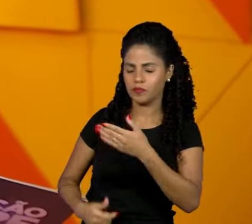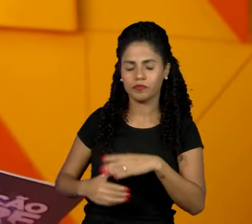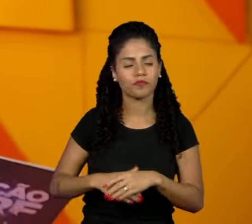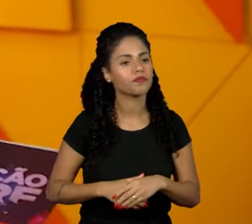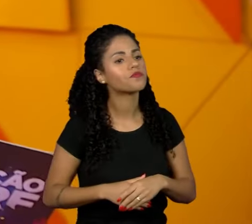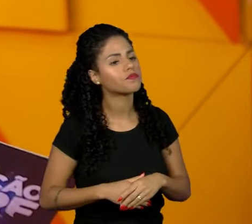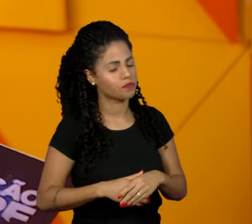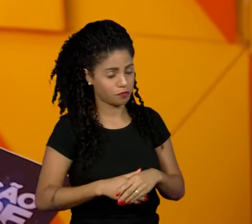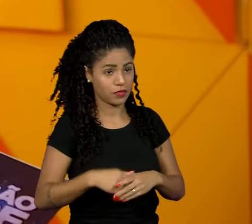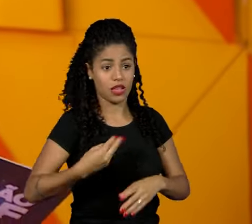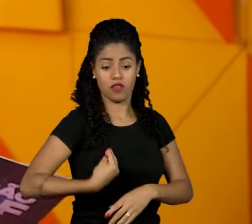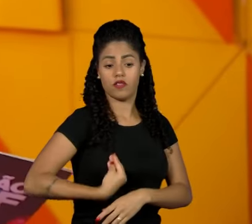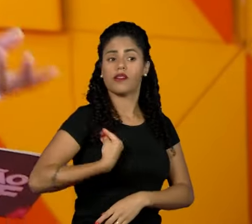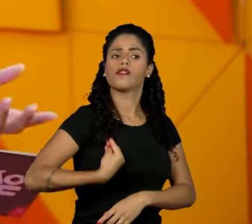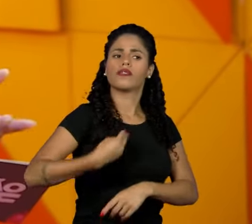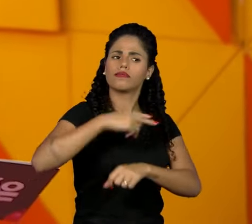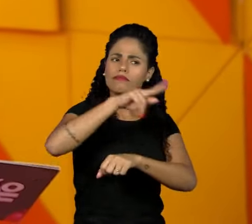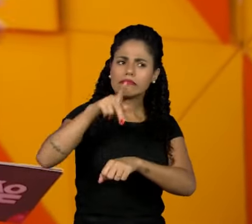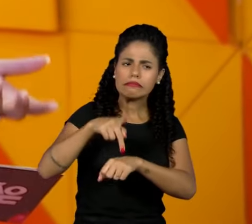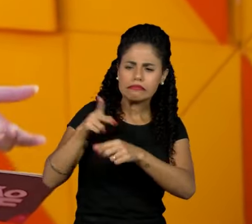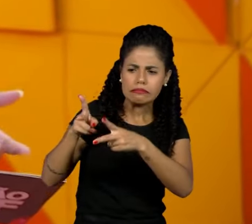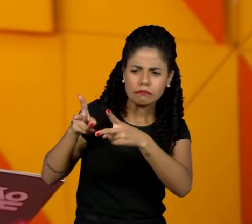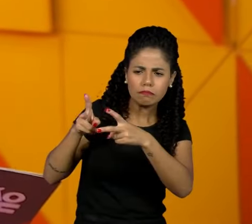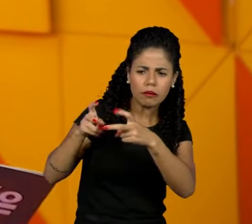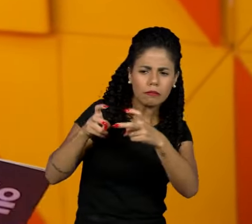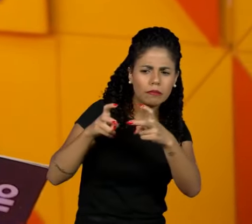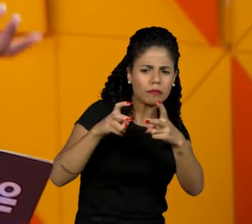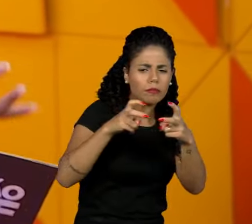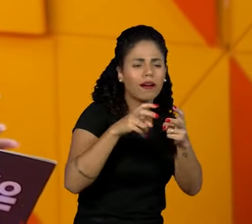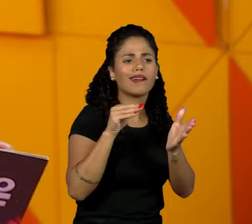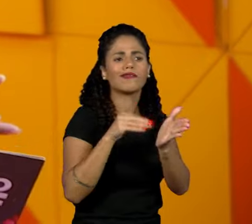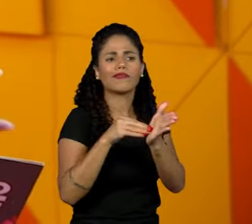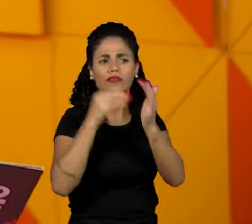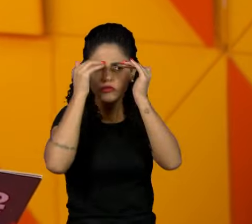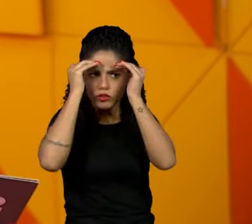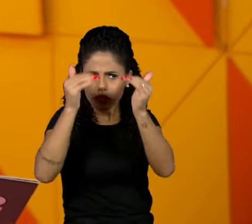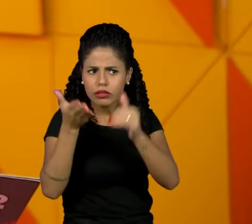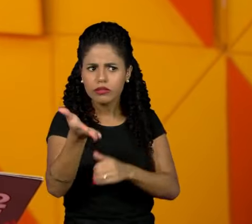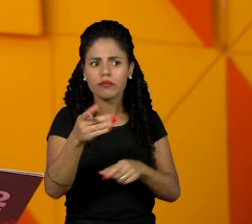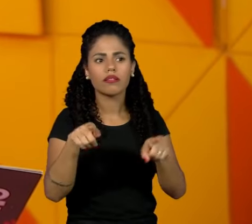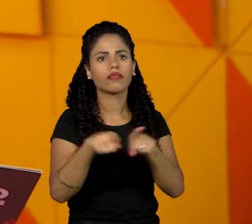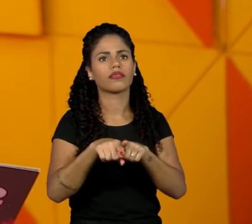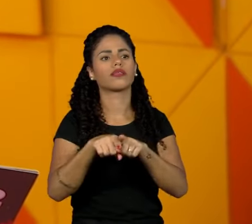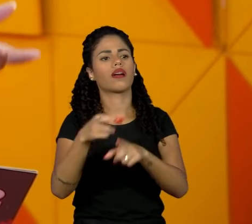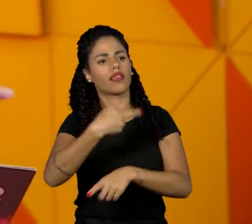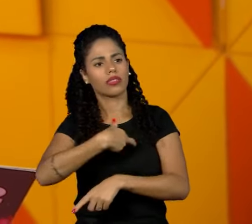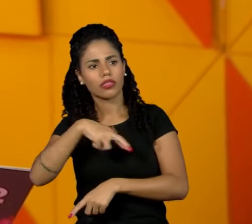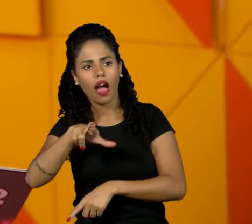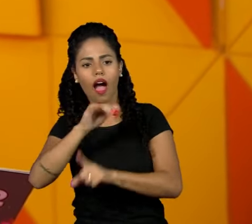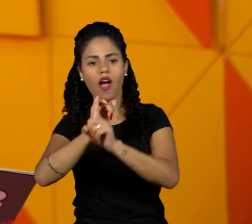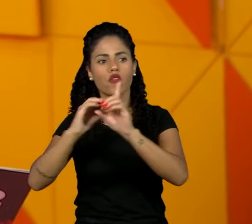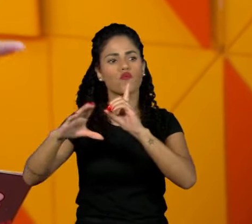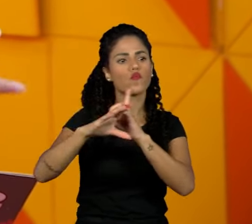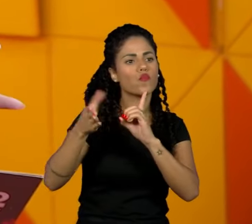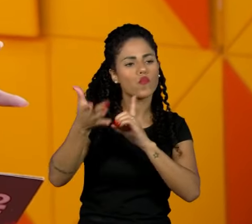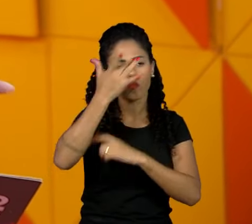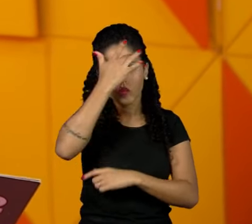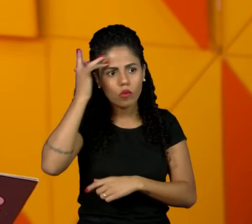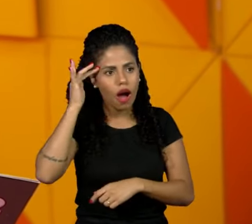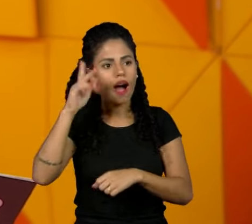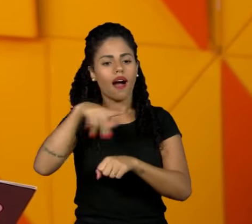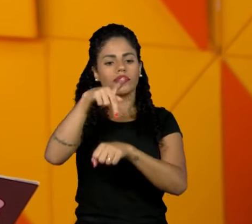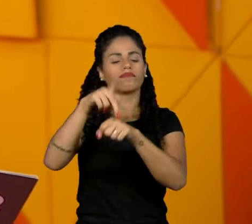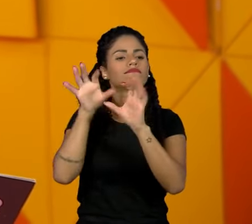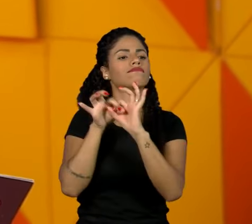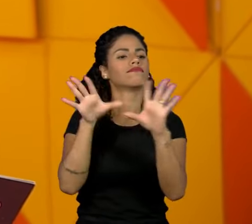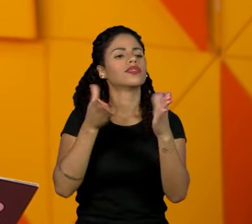nós vivemos num país em que a gente vem assistindo o desrespeito à liberdade de culto religioso, à liberdade de um país laico.